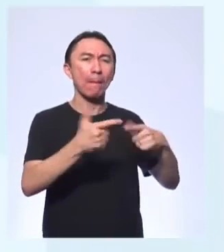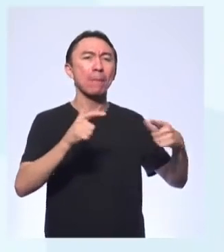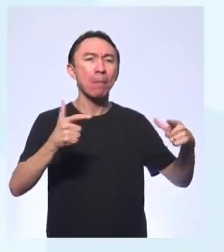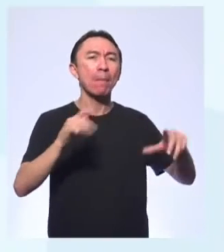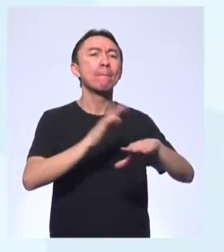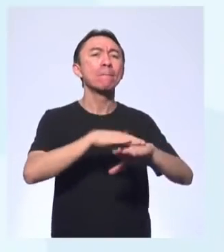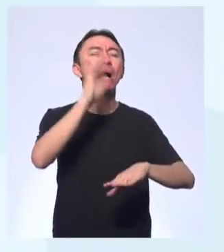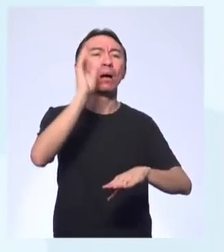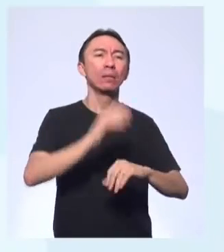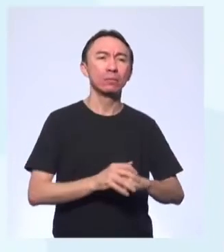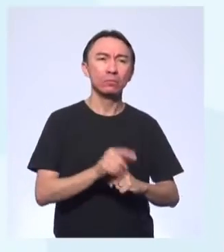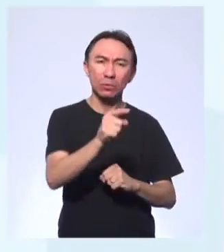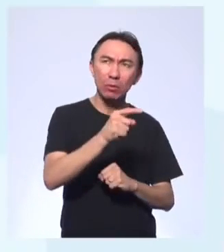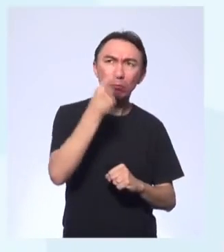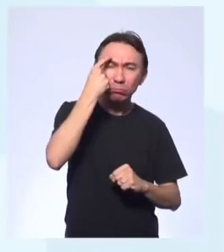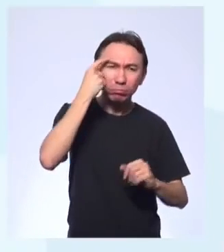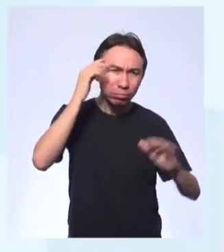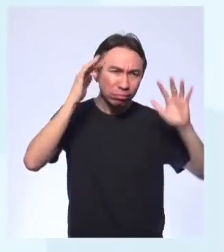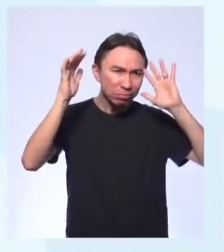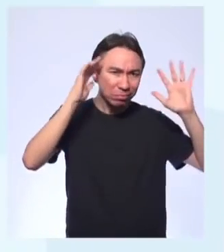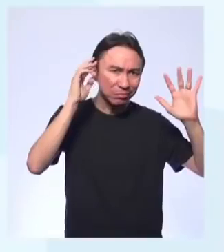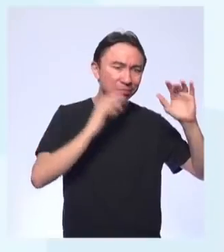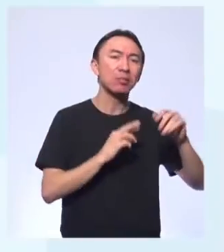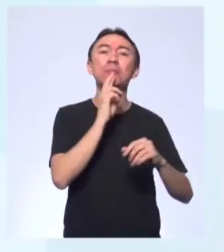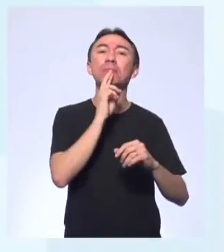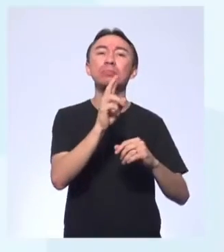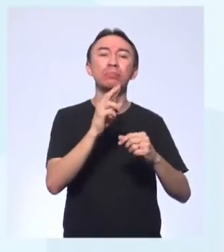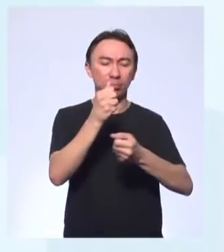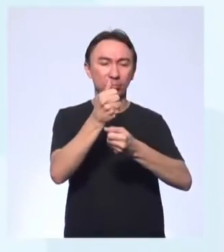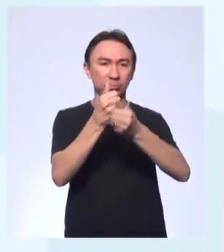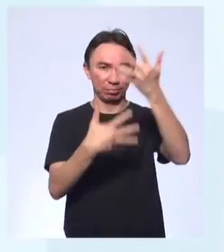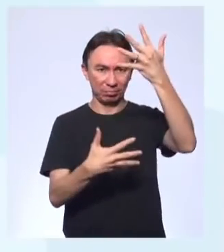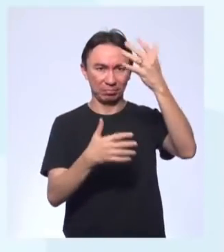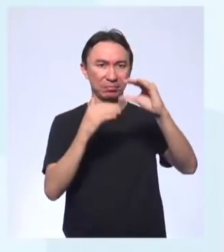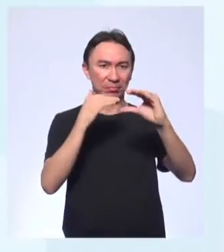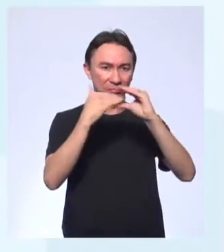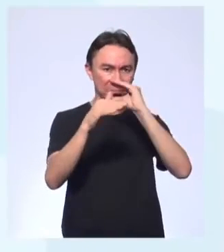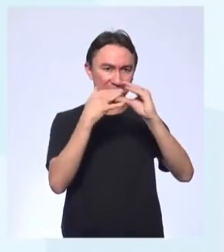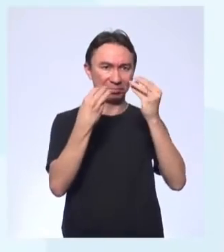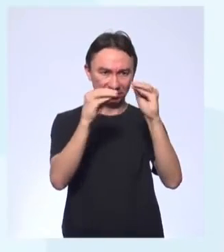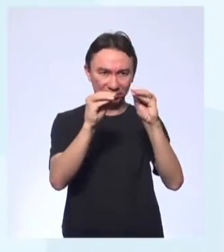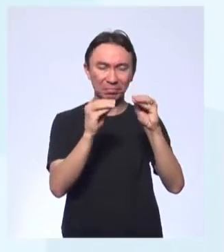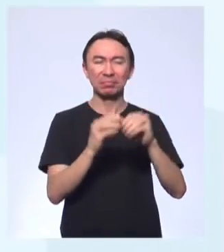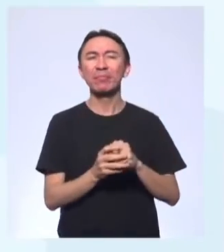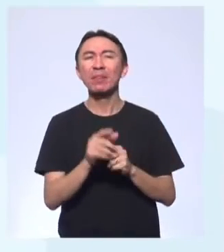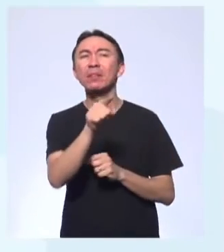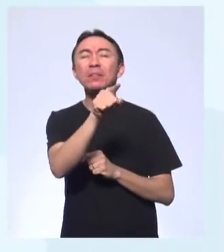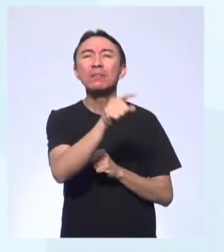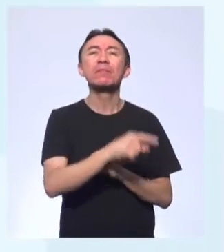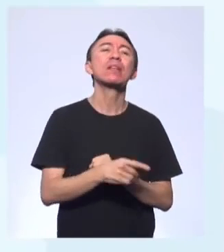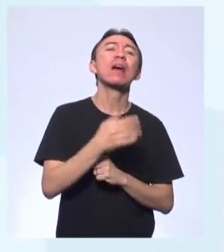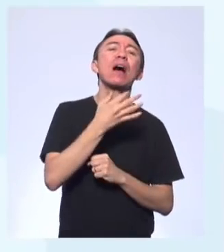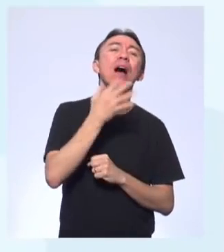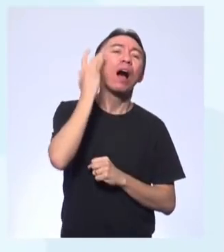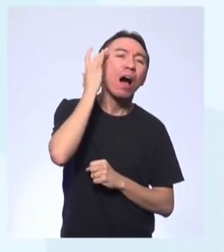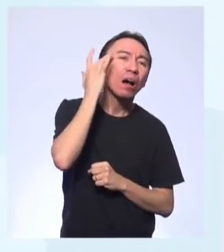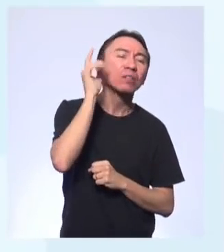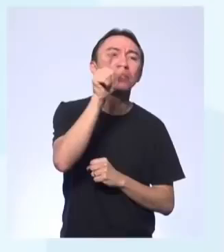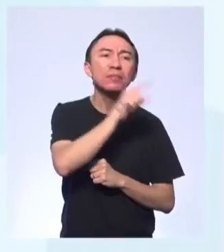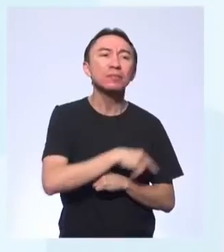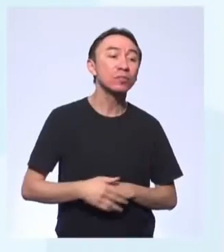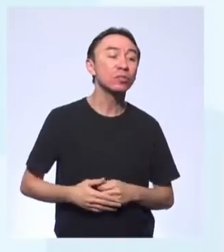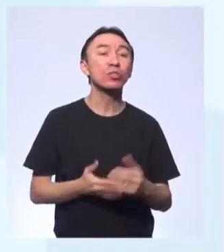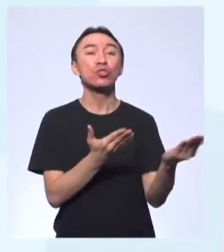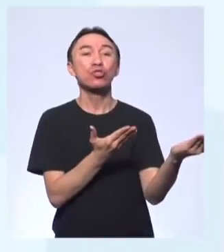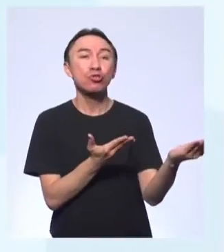a respeito e respondessem no chat as perguntinhas aqui. Na sua opinião, quais são as principais causas de